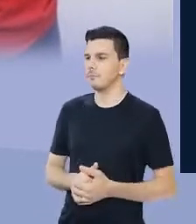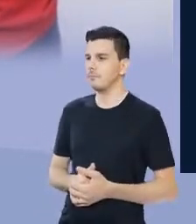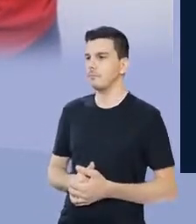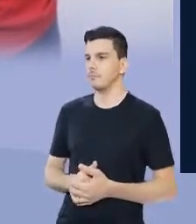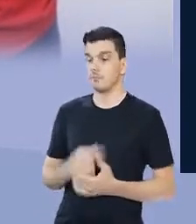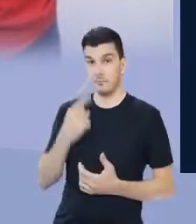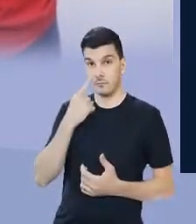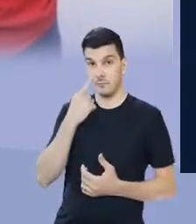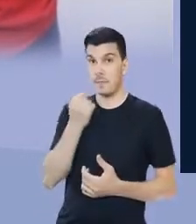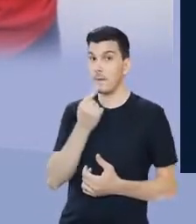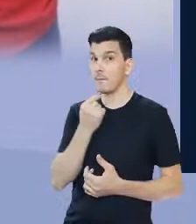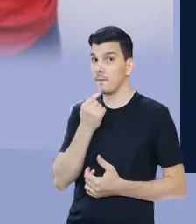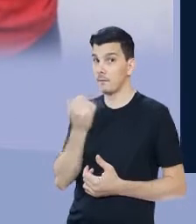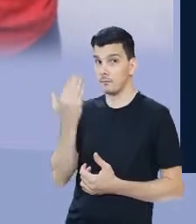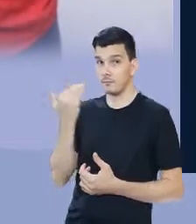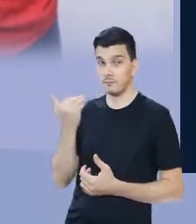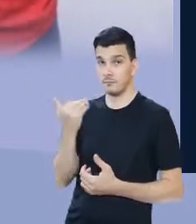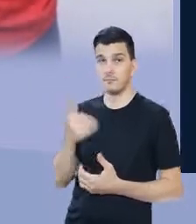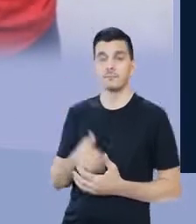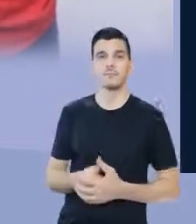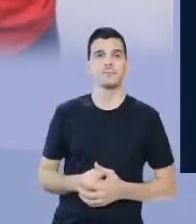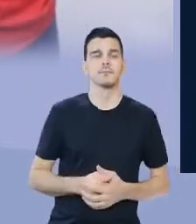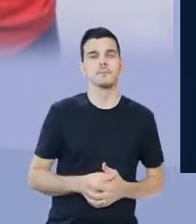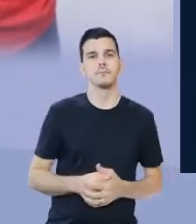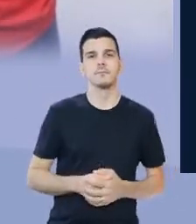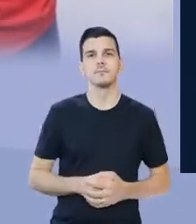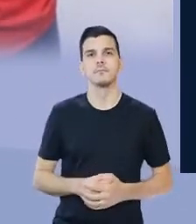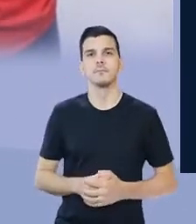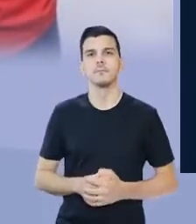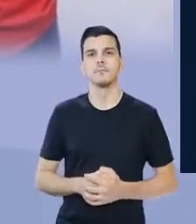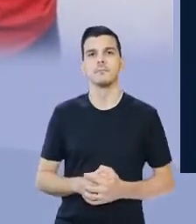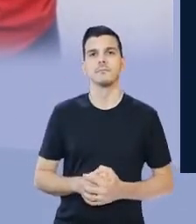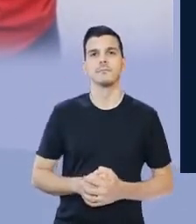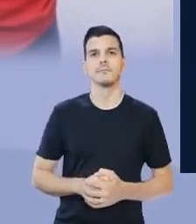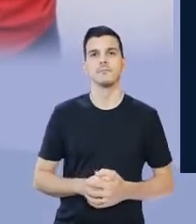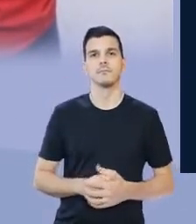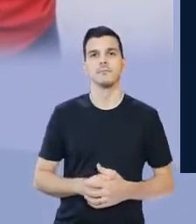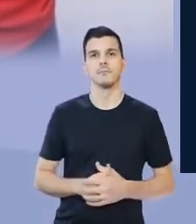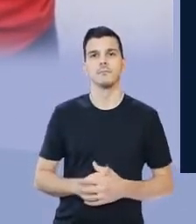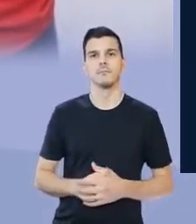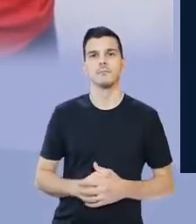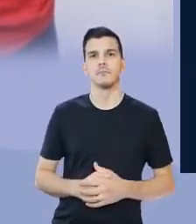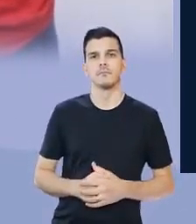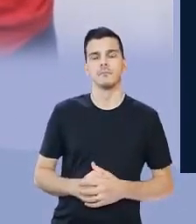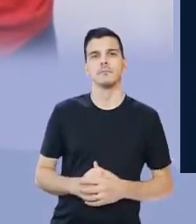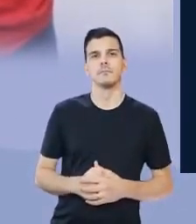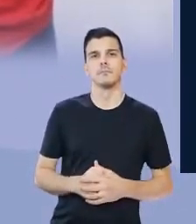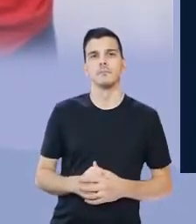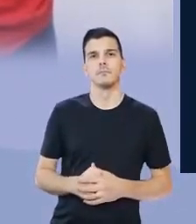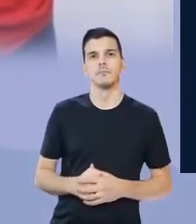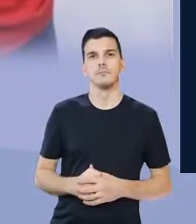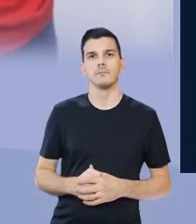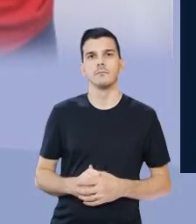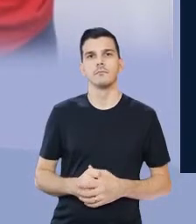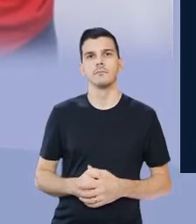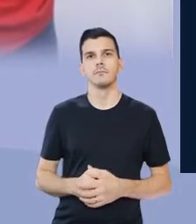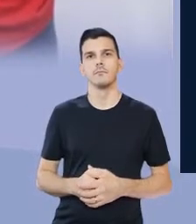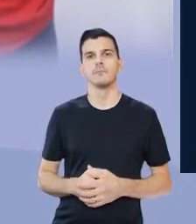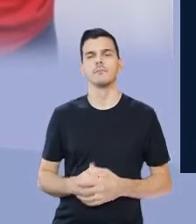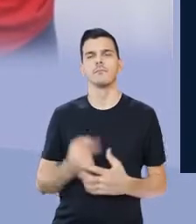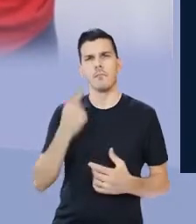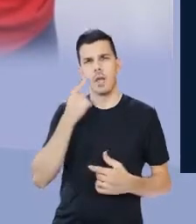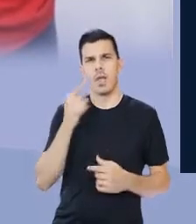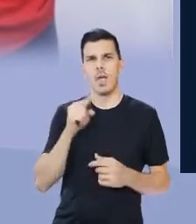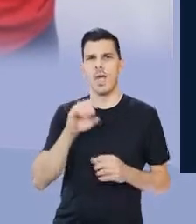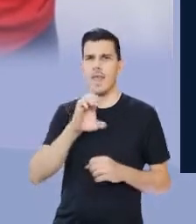We played video games last week. Nós jogamos videogames semana passada. Olha o verbo play. Dá para olhar e ver assim, pô, com certeza é o